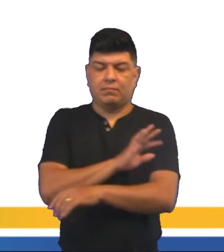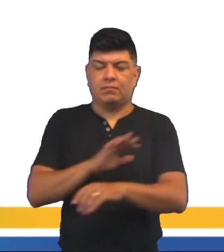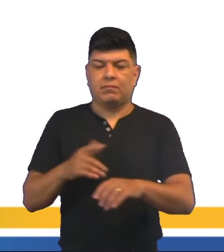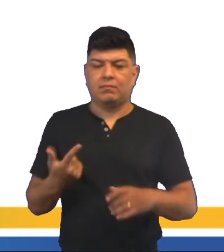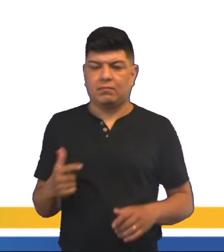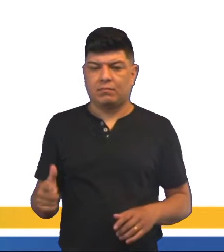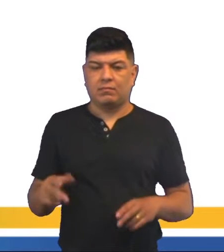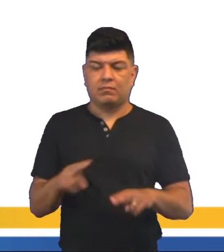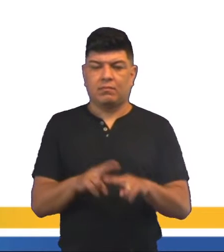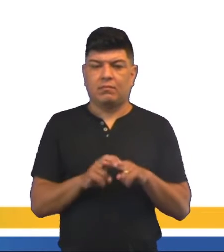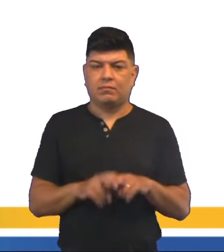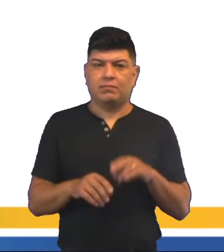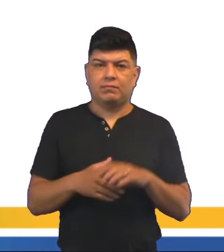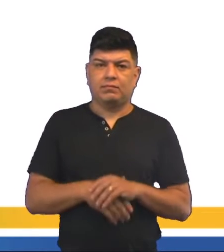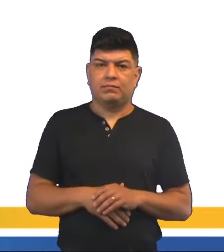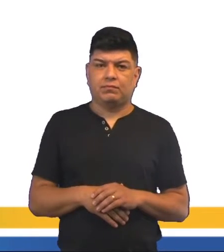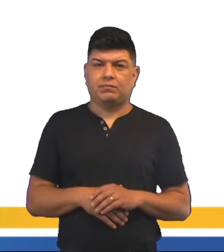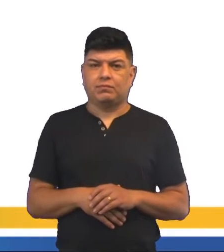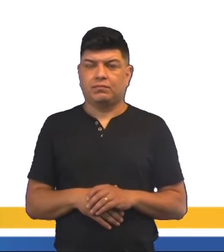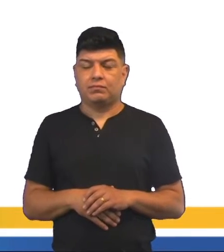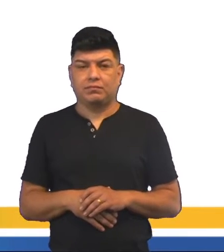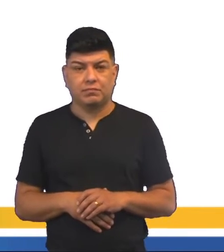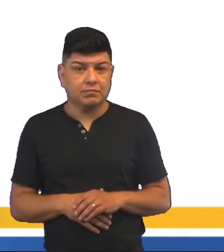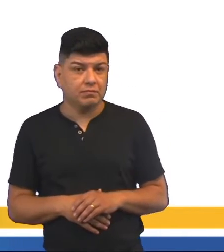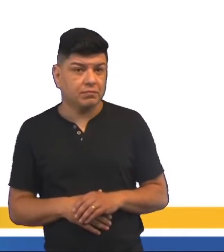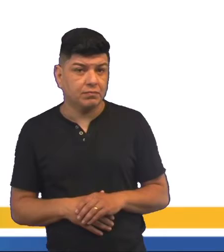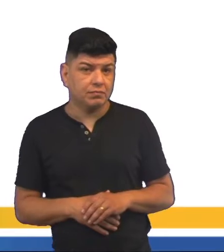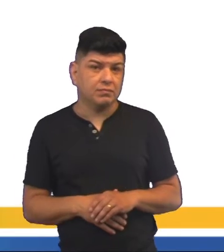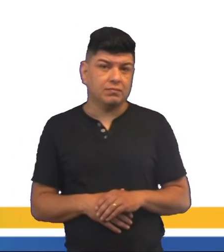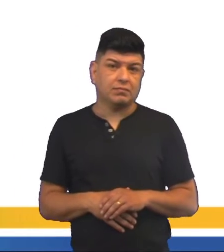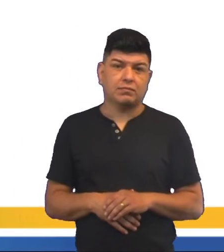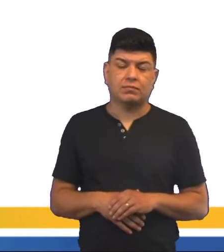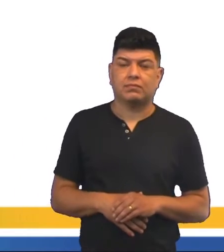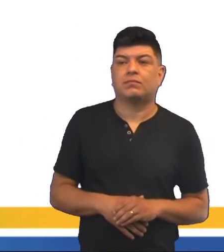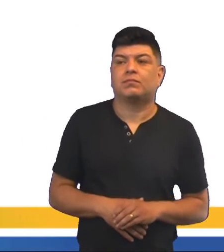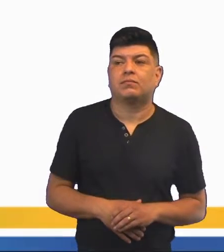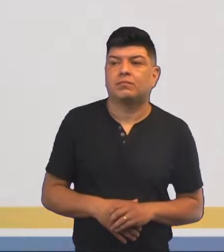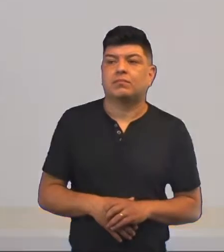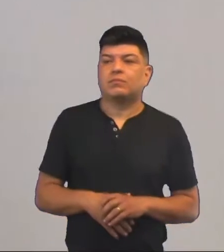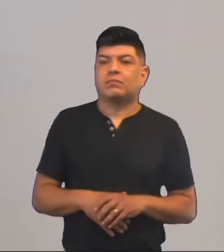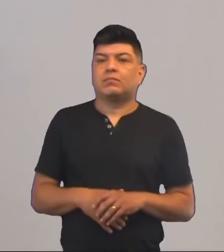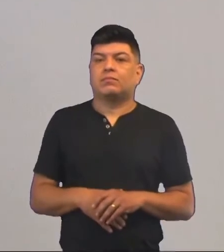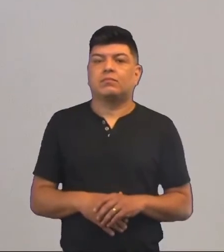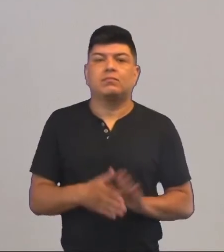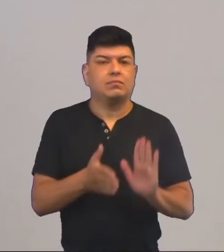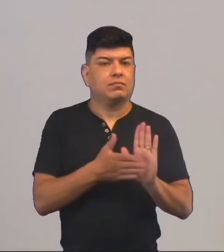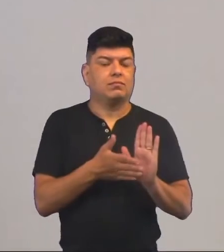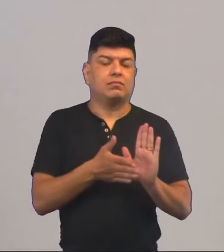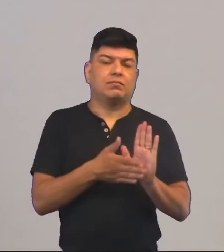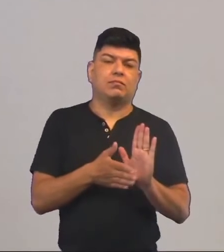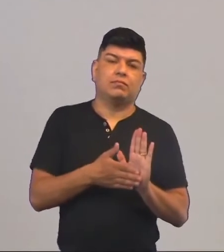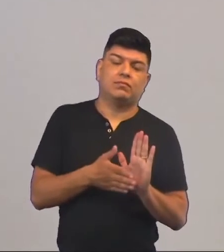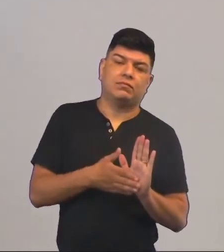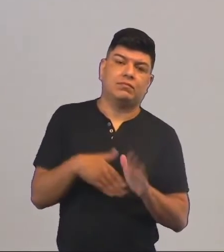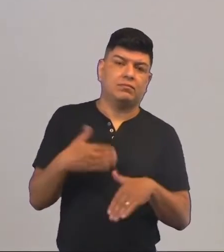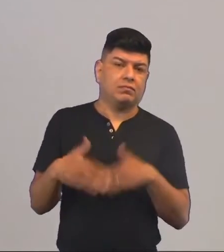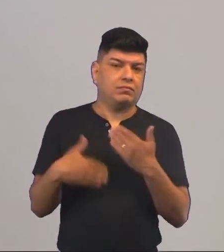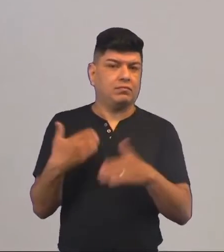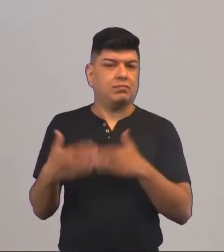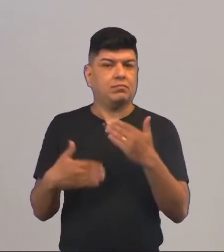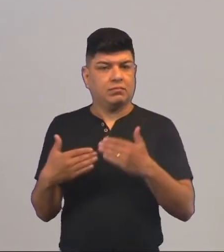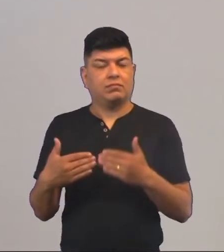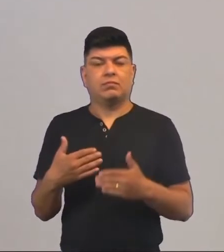predatórias, né. Então, é uma uma proposta de um